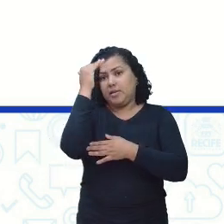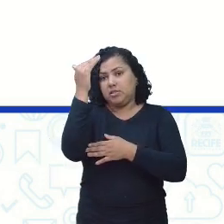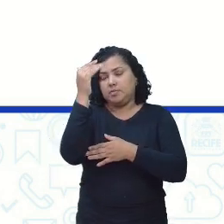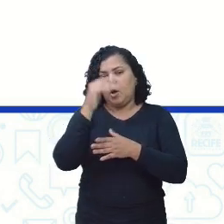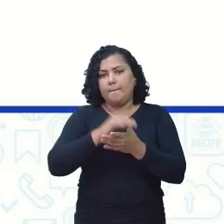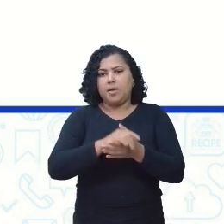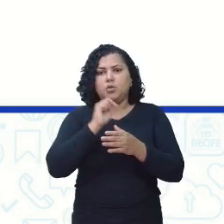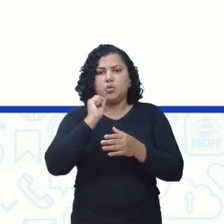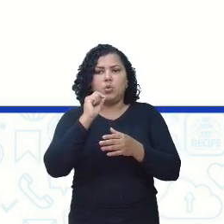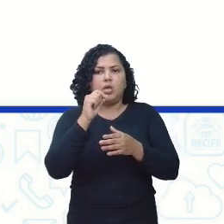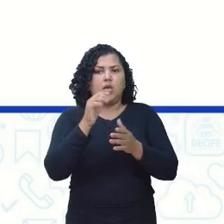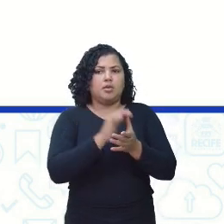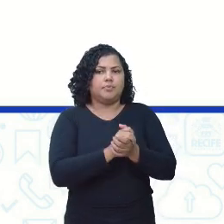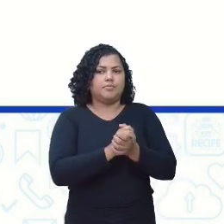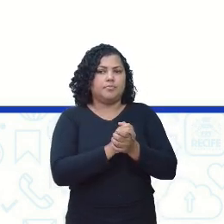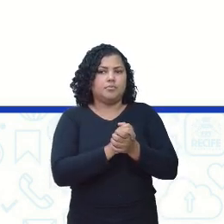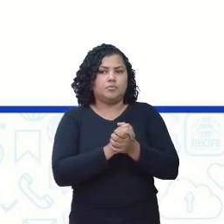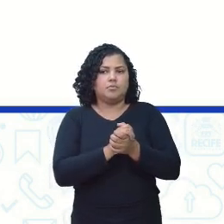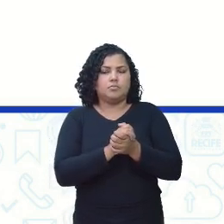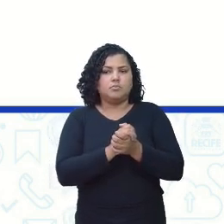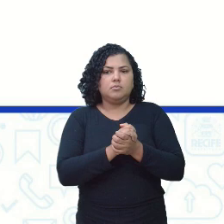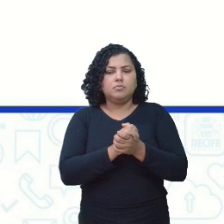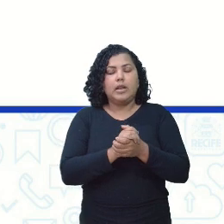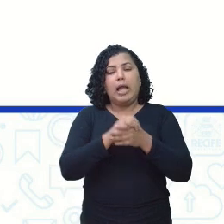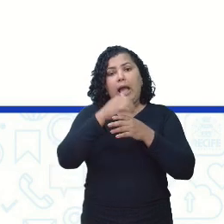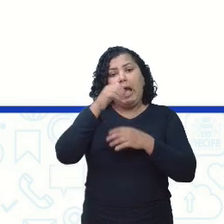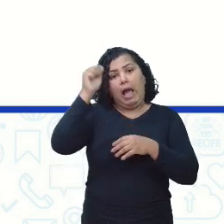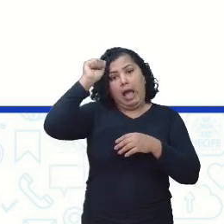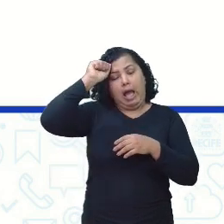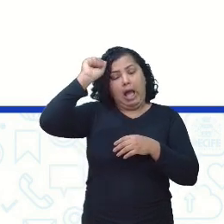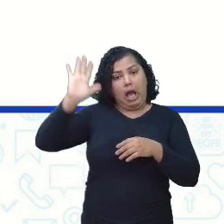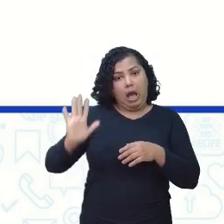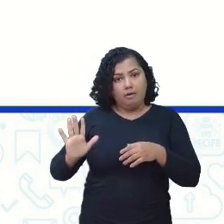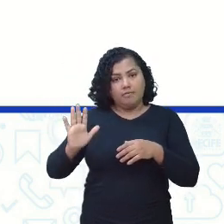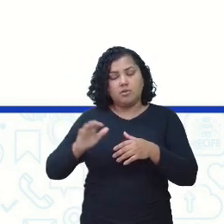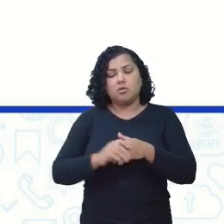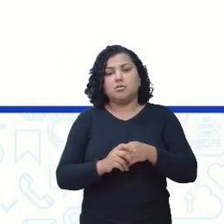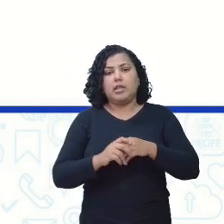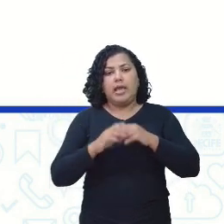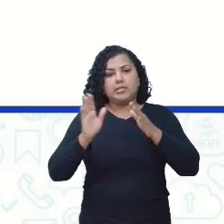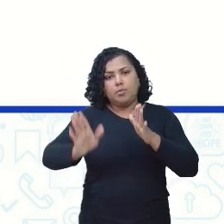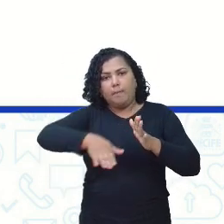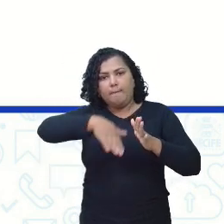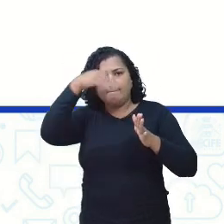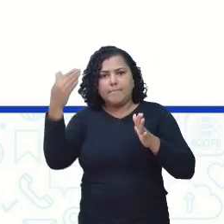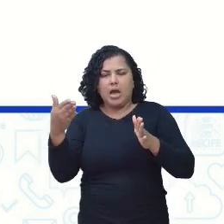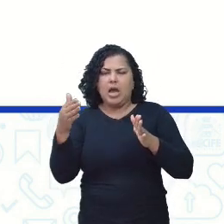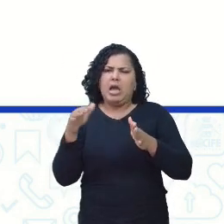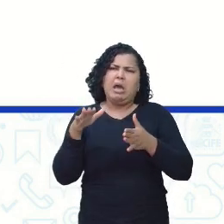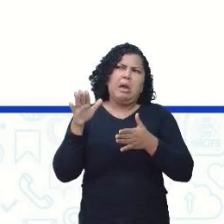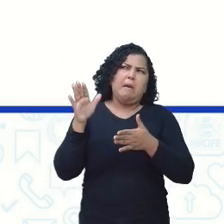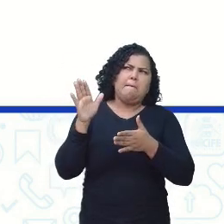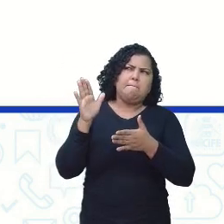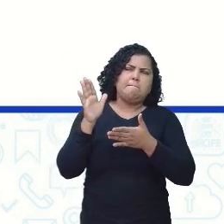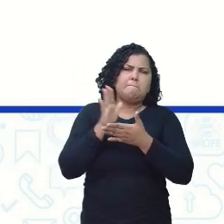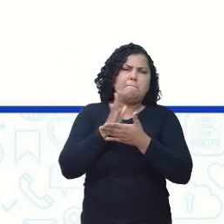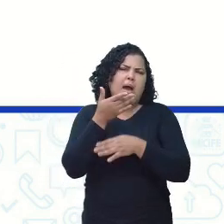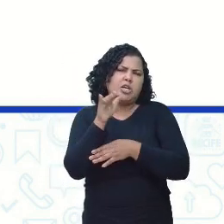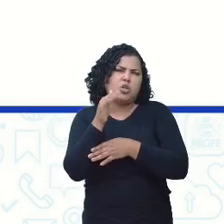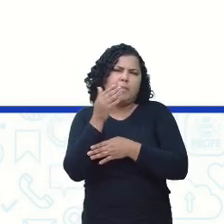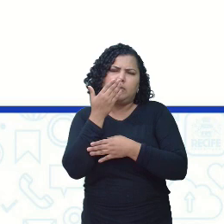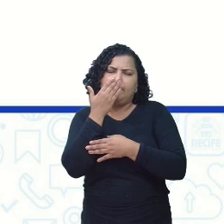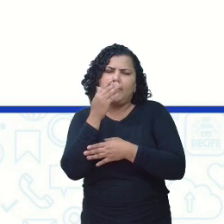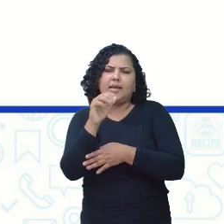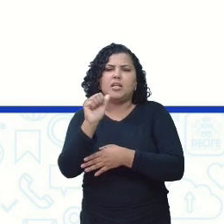costa central, né, oeste da África, né? Então, basicamente o território de hoje é Angola, mas da Costa do Ouro também um pouco